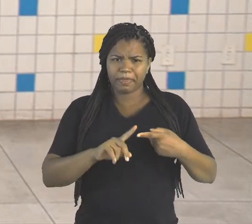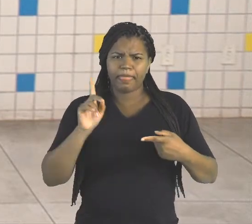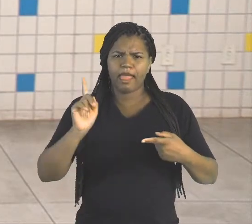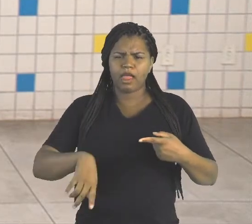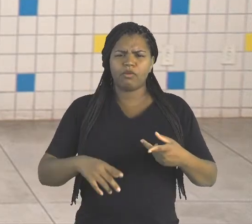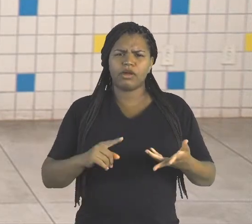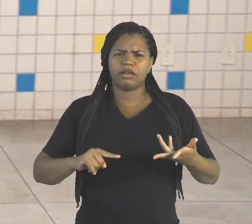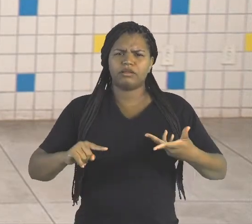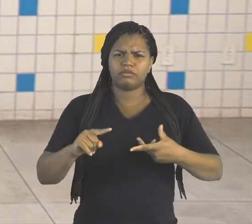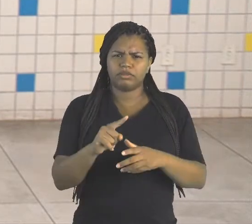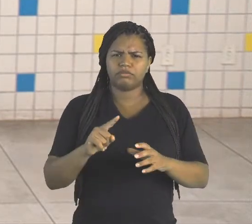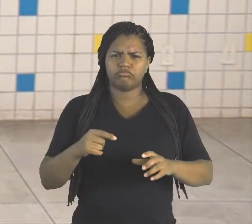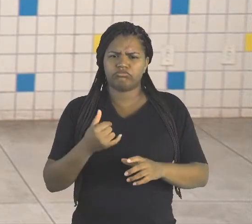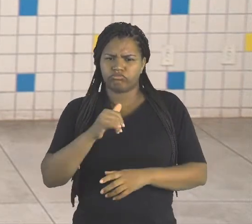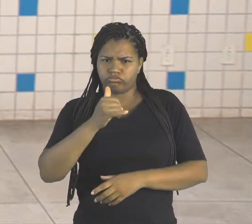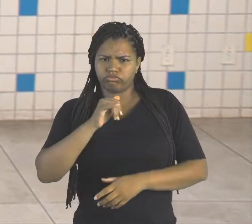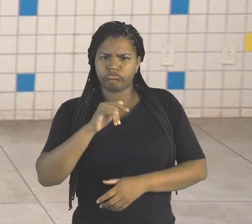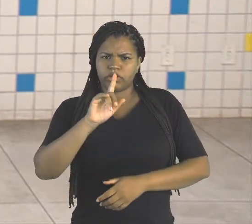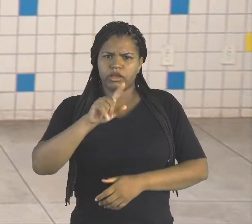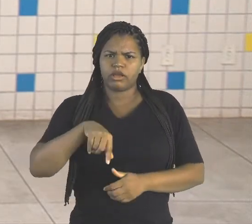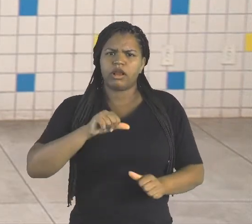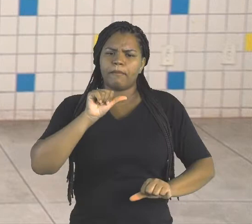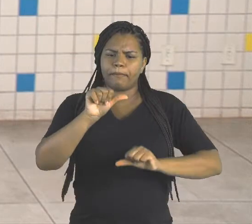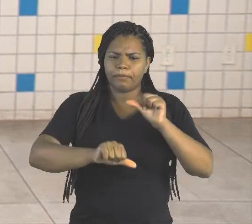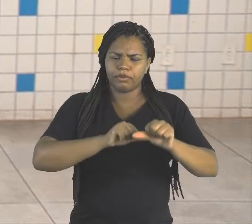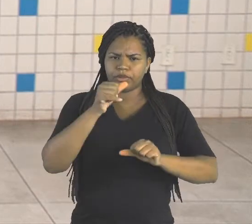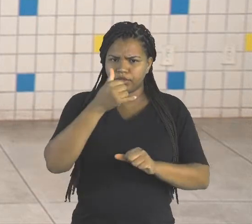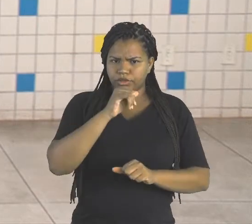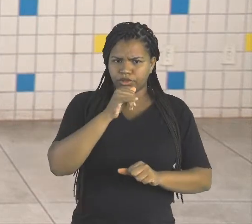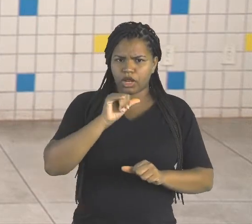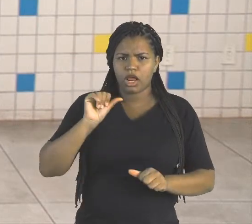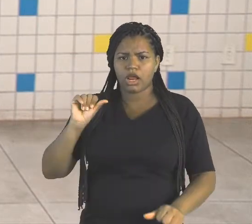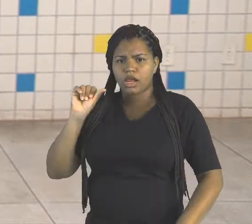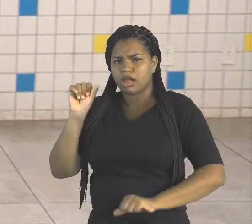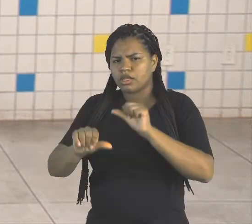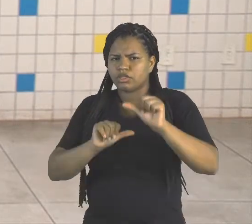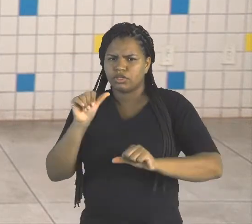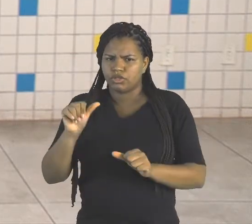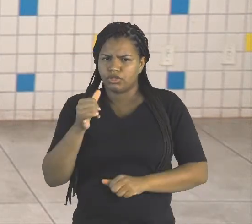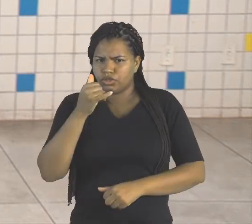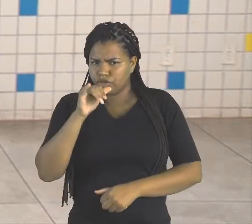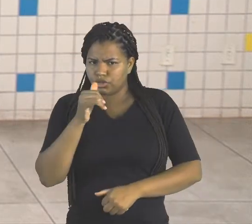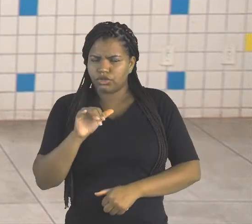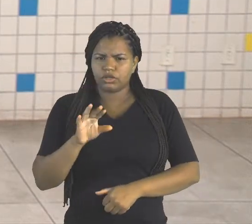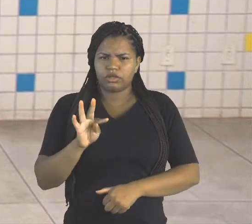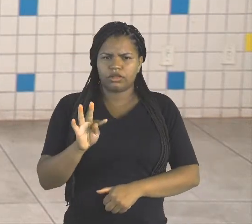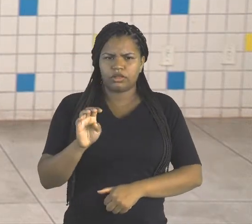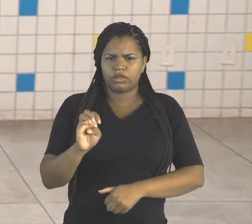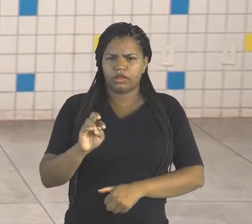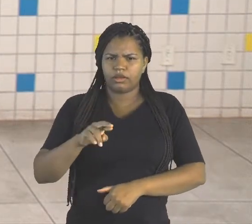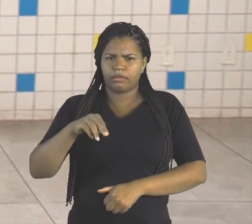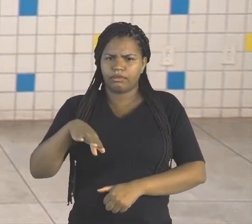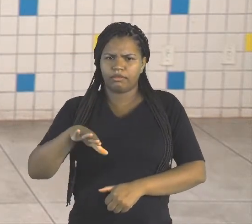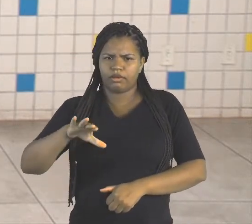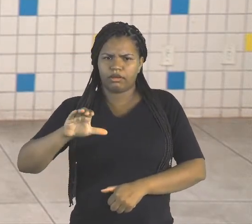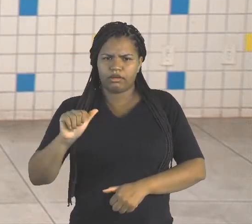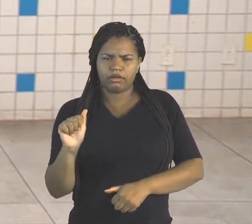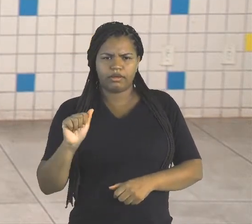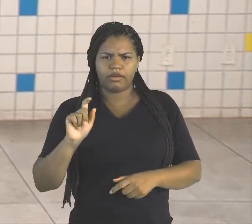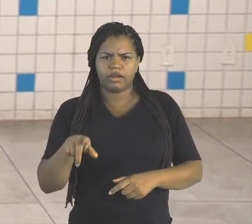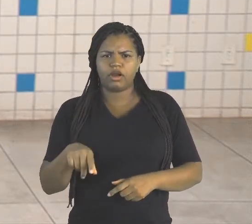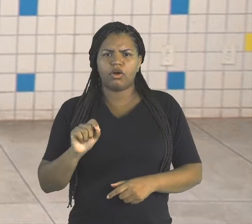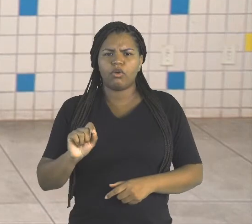basicamente possuem a função de transformar energia elétrica em energia térmica. Através de quê, pessoal? Através do